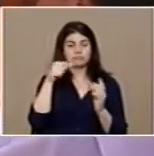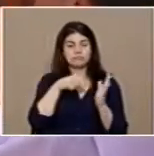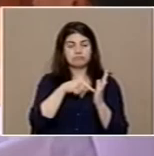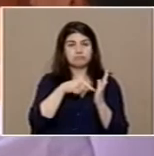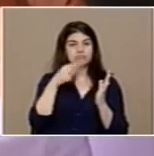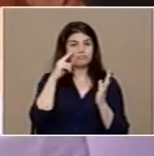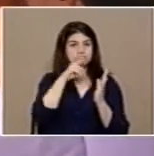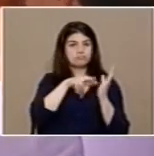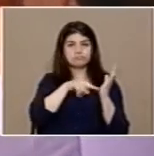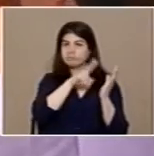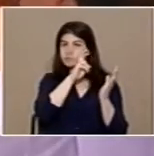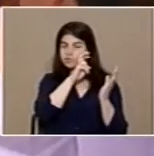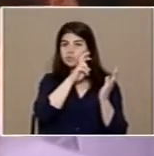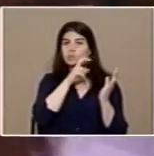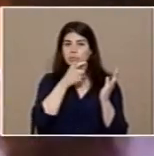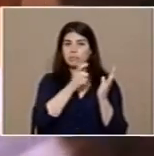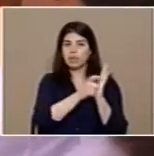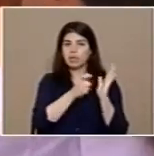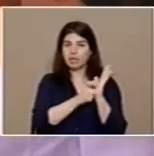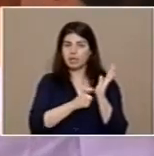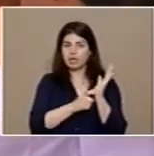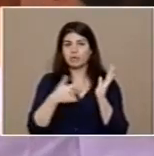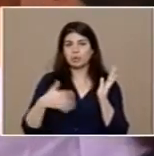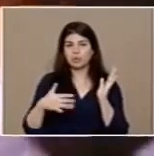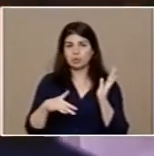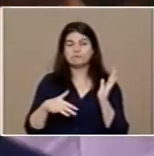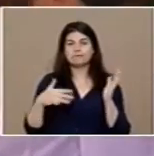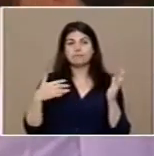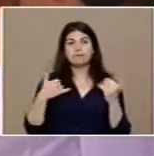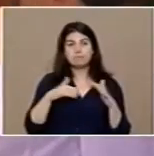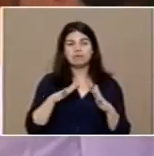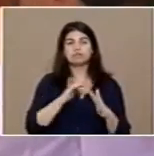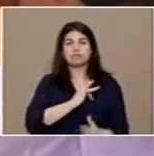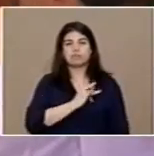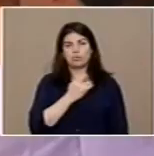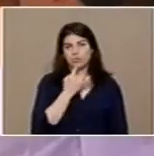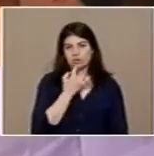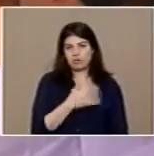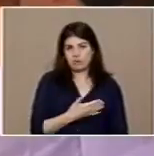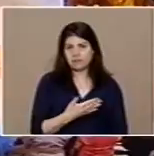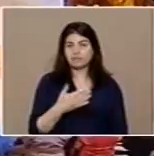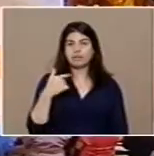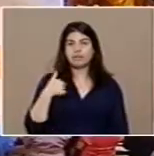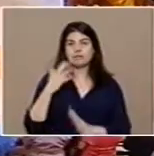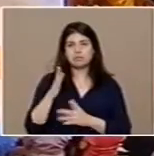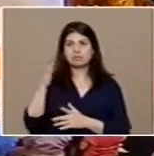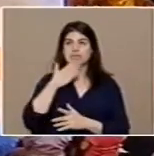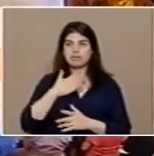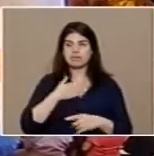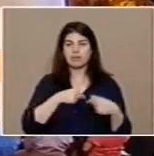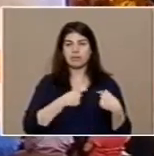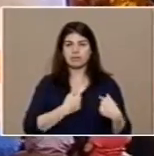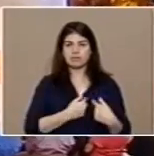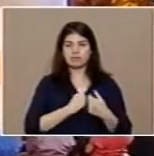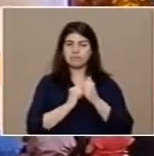palavras exigentes mas cheias de amor e precisamos lhe que nos converta o coração dizendo